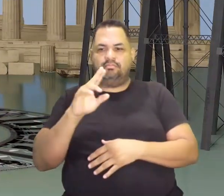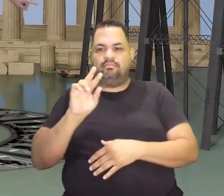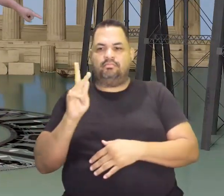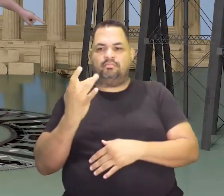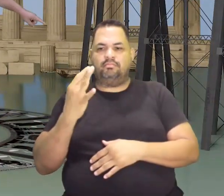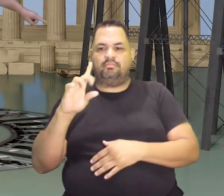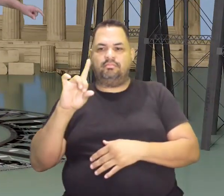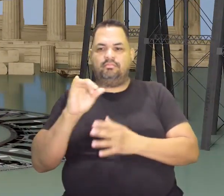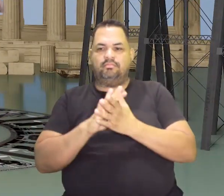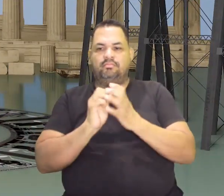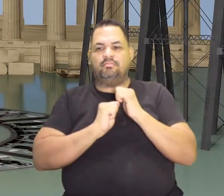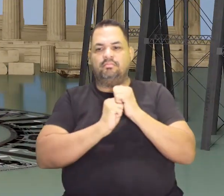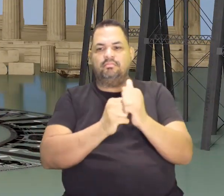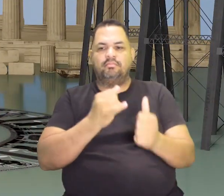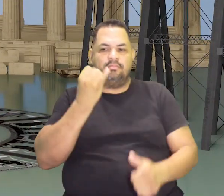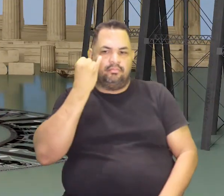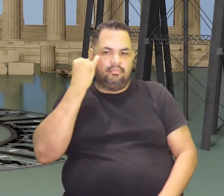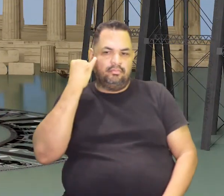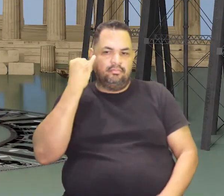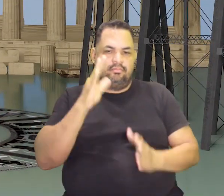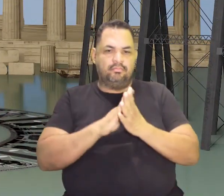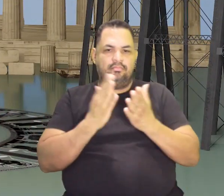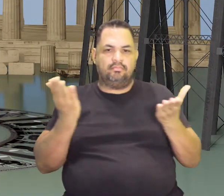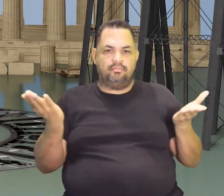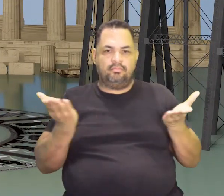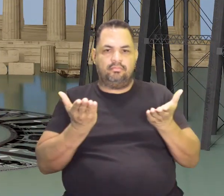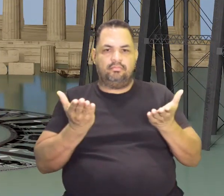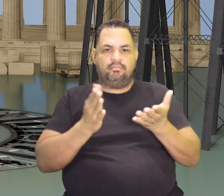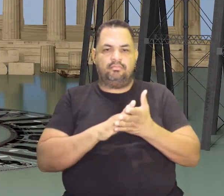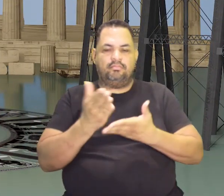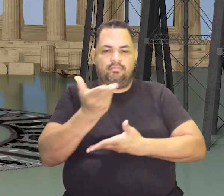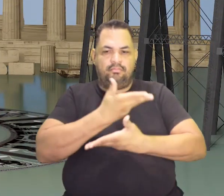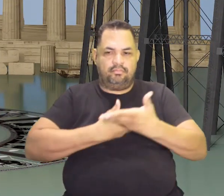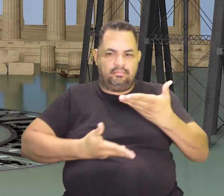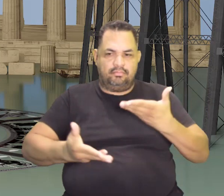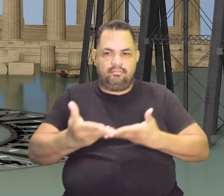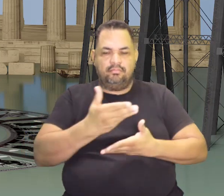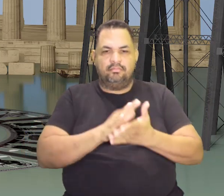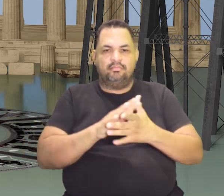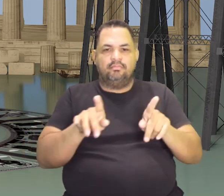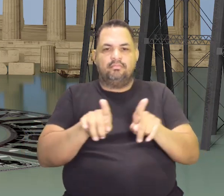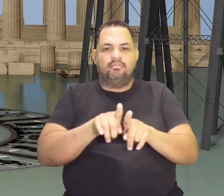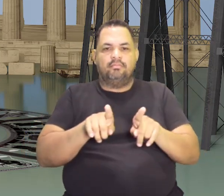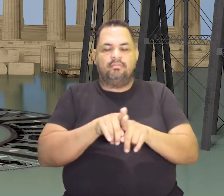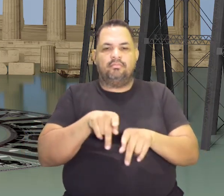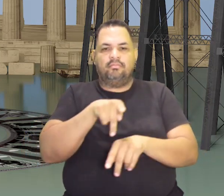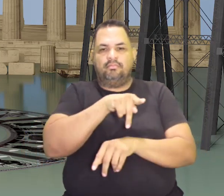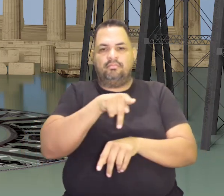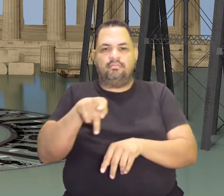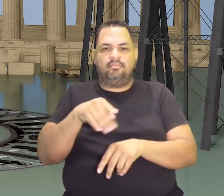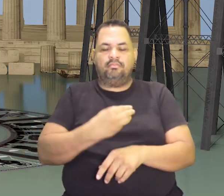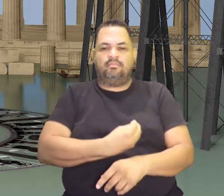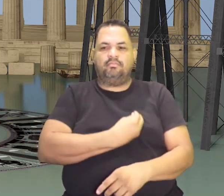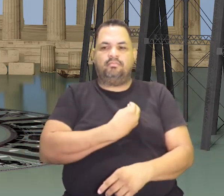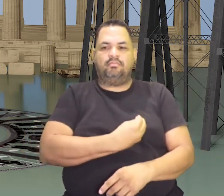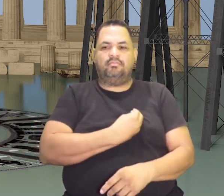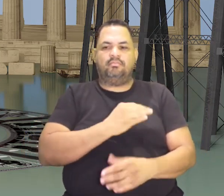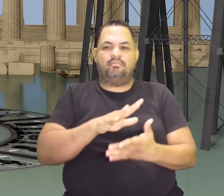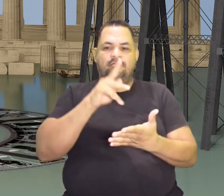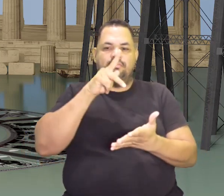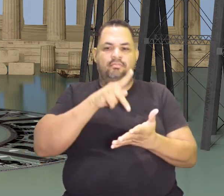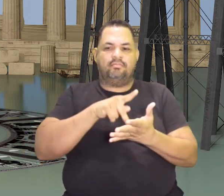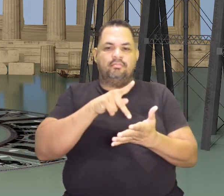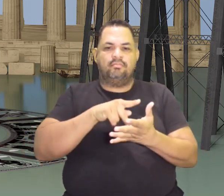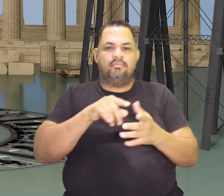estou aqui junto com o professor Sâmio e vamos agora nos interagir com vocês. E também os professores presenciais, é